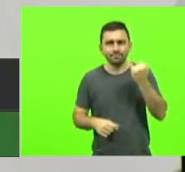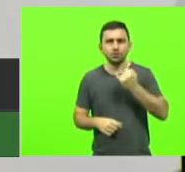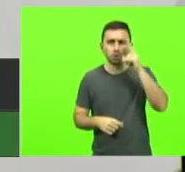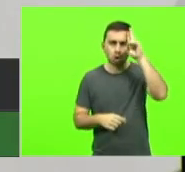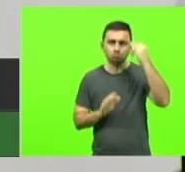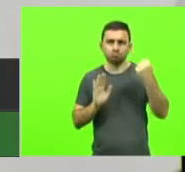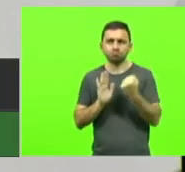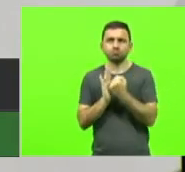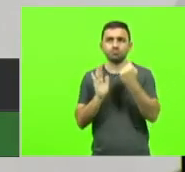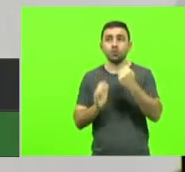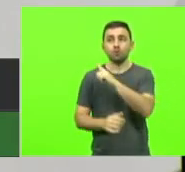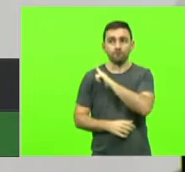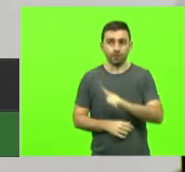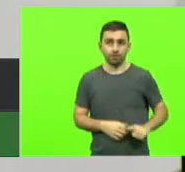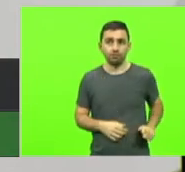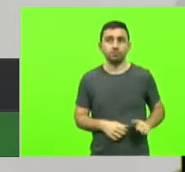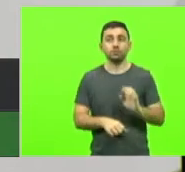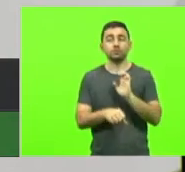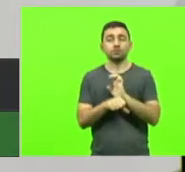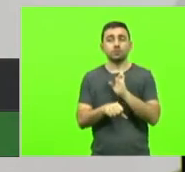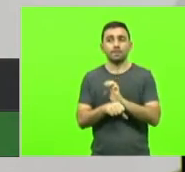do governador do Estado